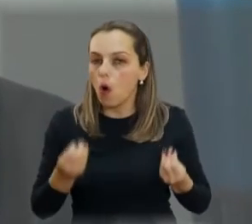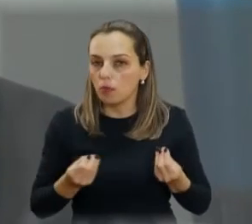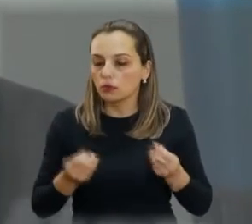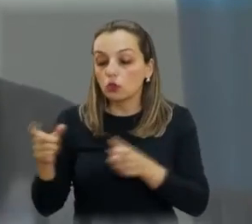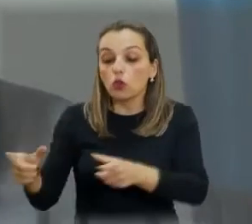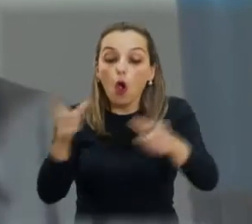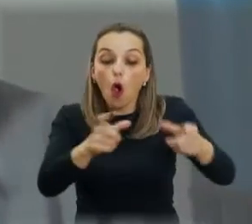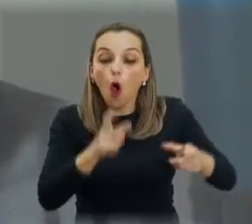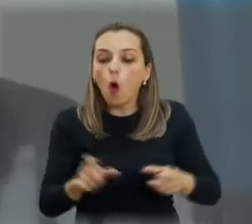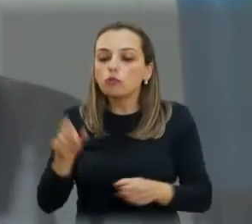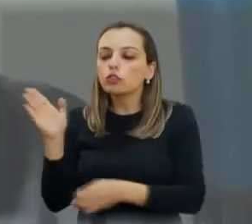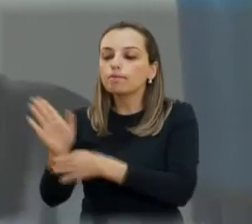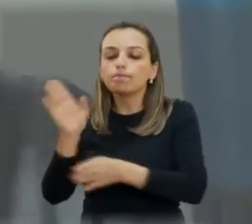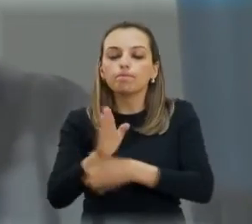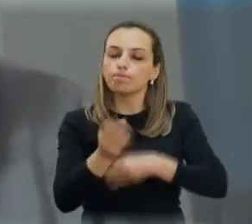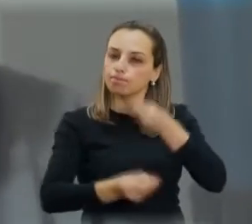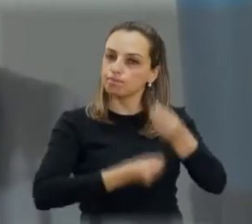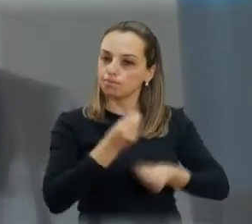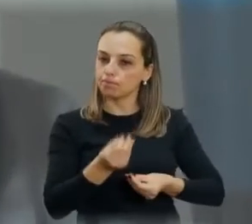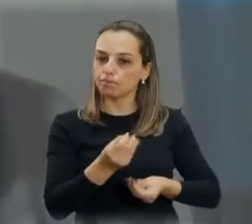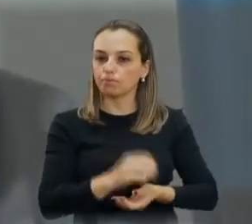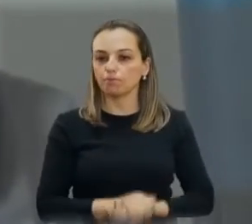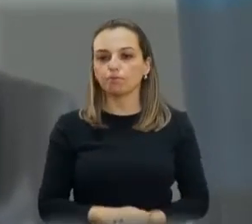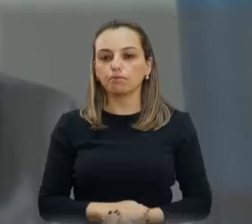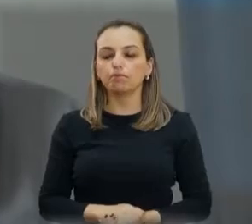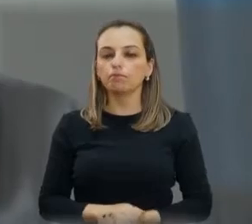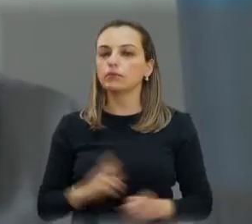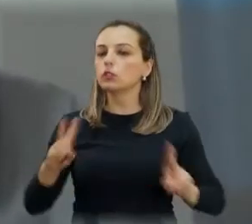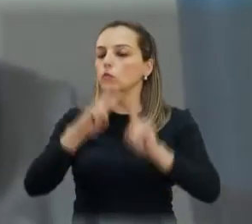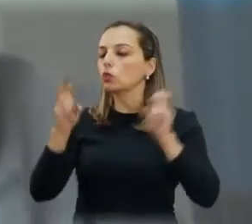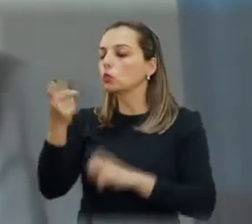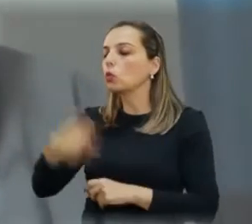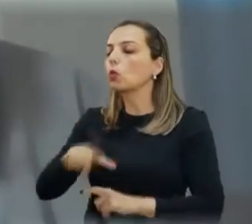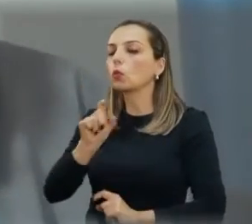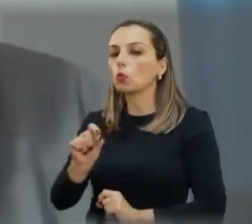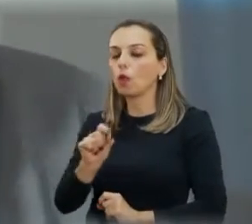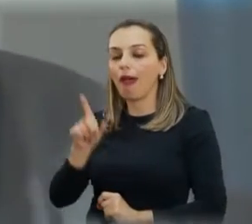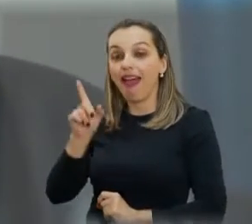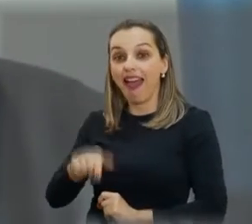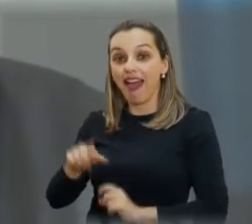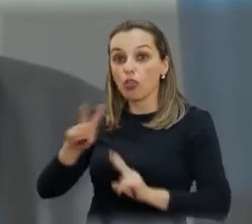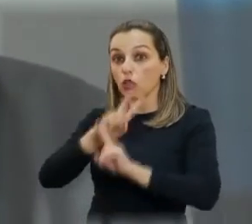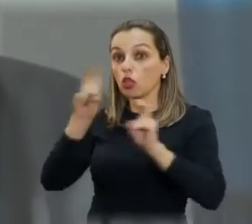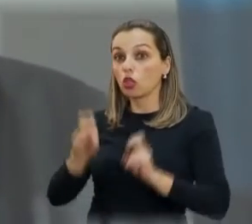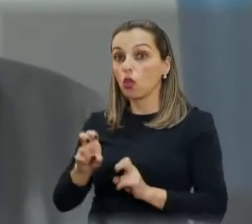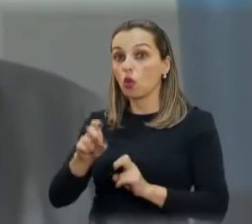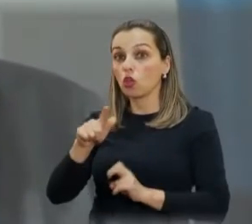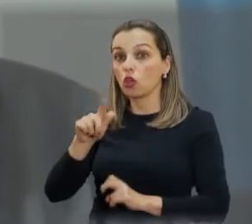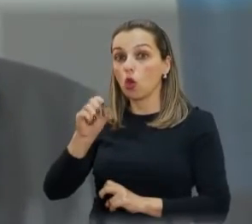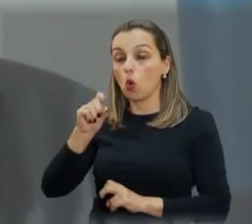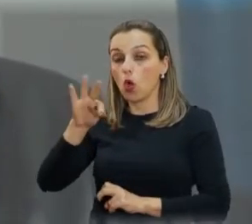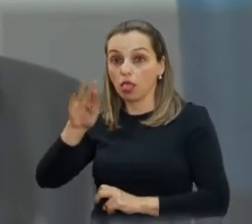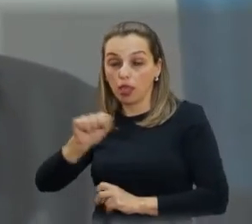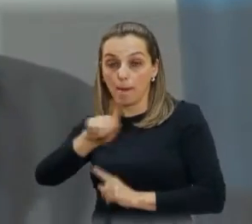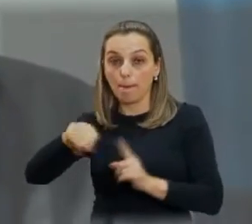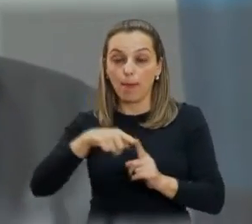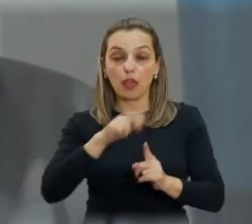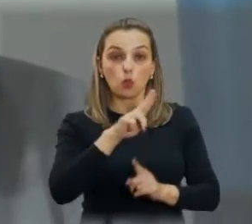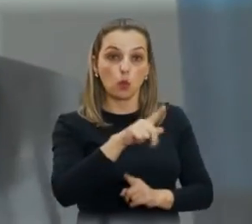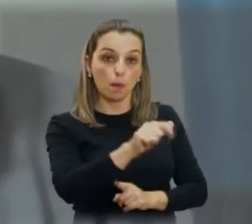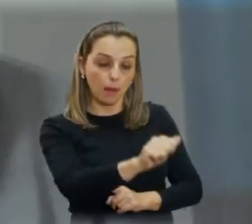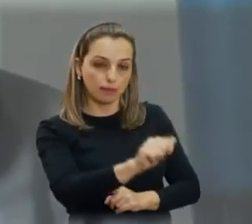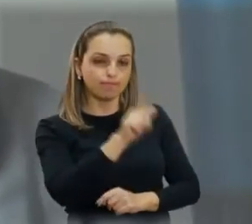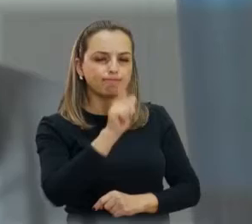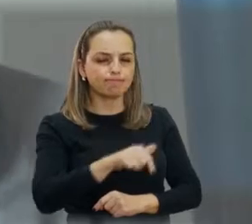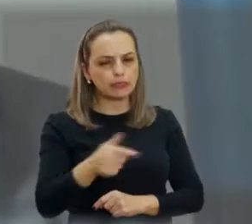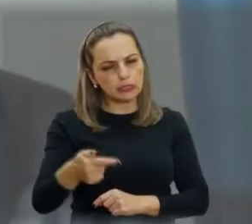seres humanos. Outro assunto que gostaria de levar aos senhores é com relação à Fungota e UPA. Na